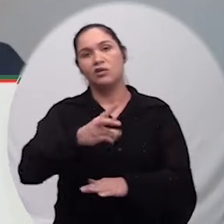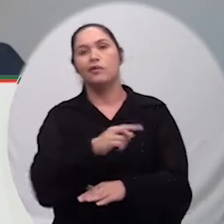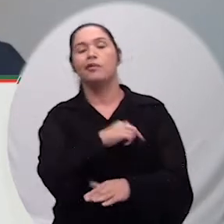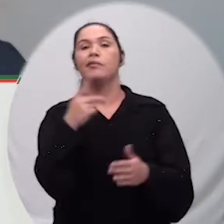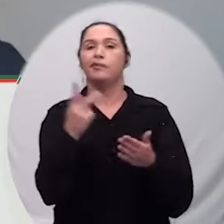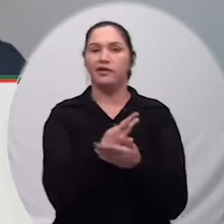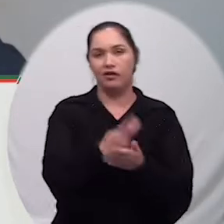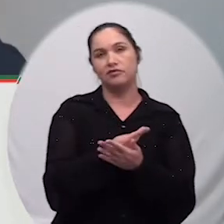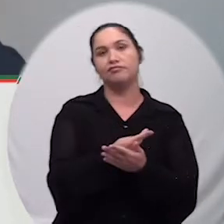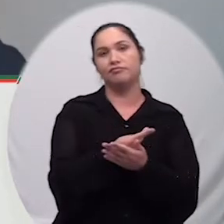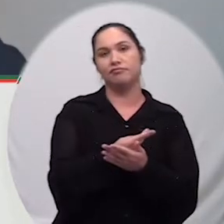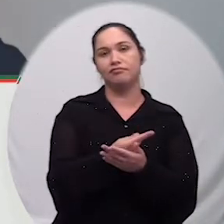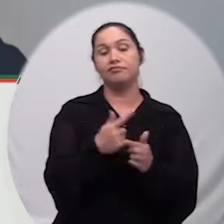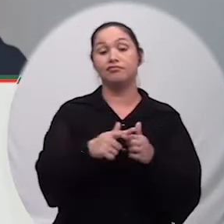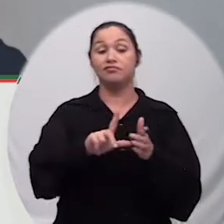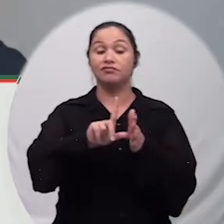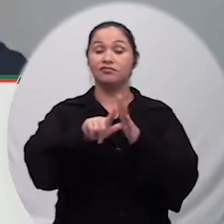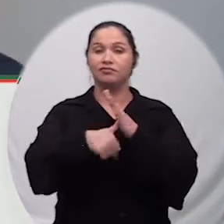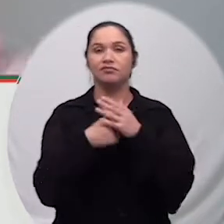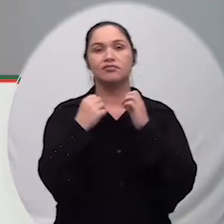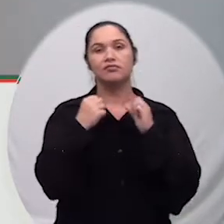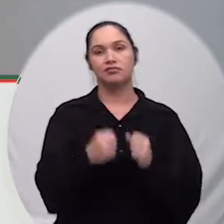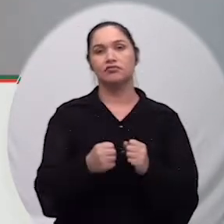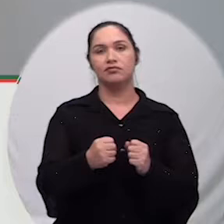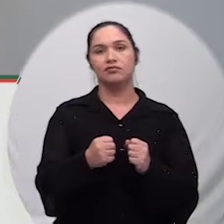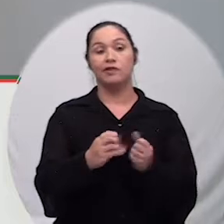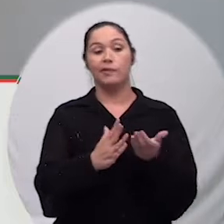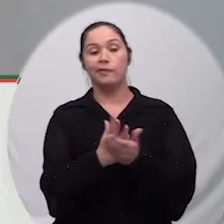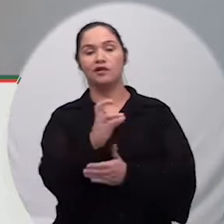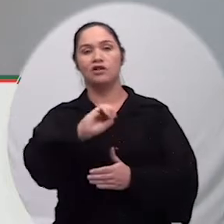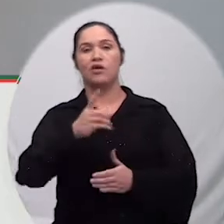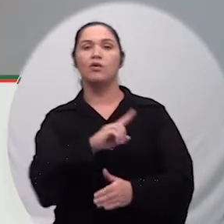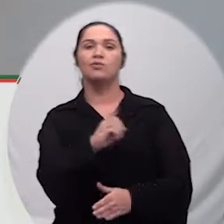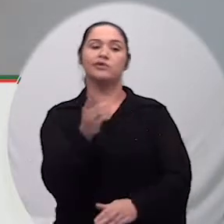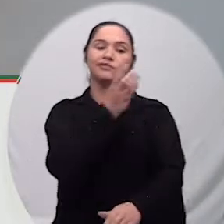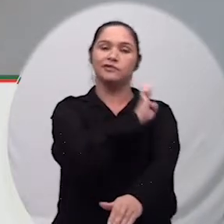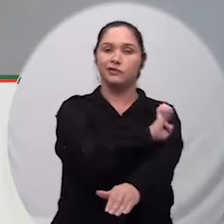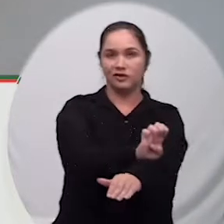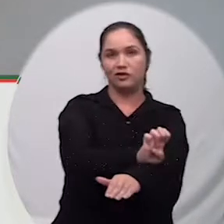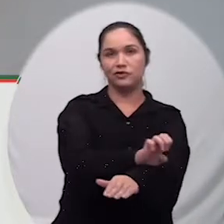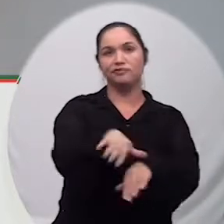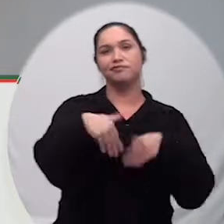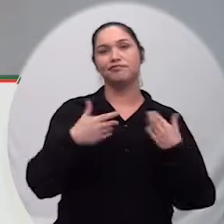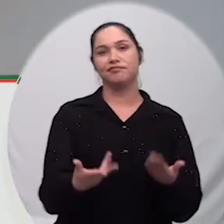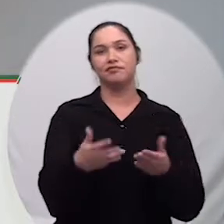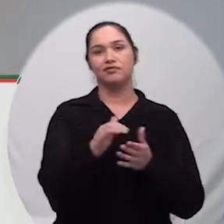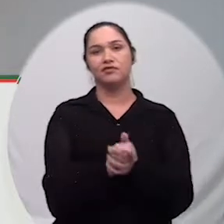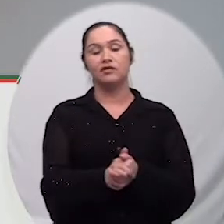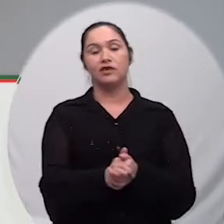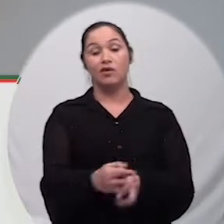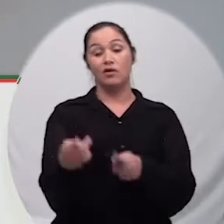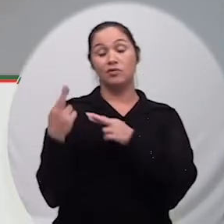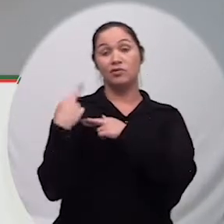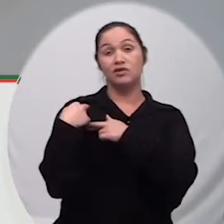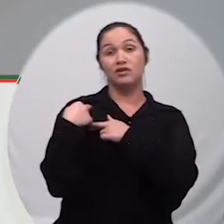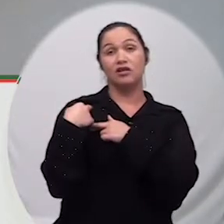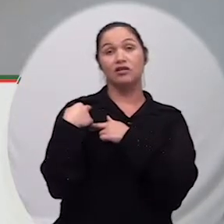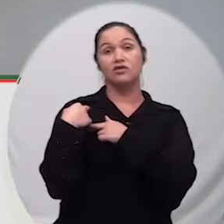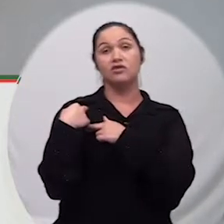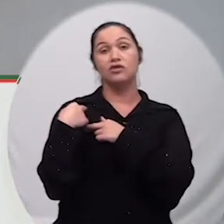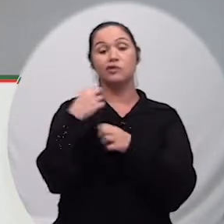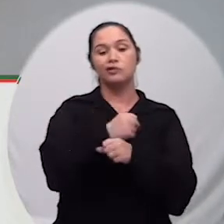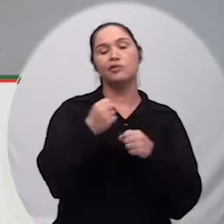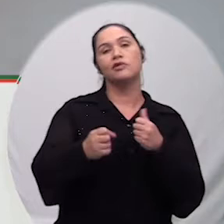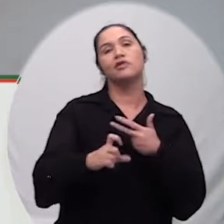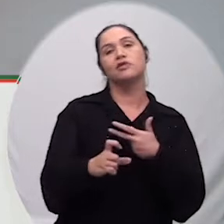avaliação, depois, para a gente ter mais conhecimento, né? Então, a responsabilidade do executivo, né? Então, é só isso, para